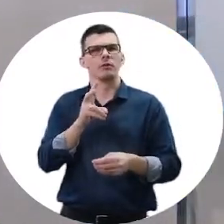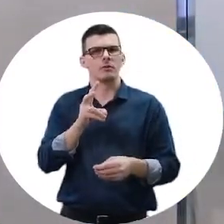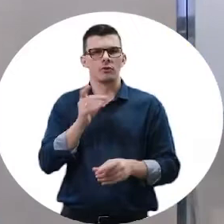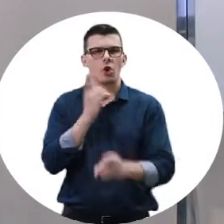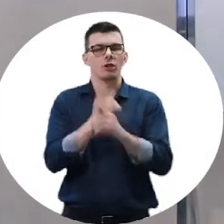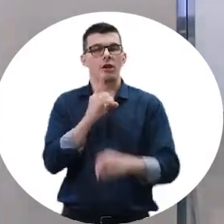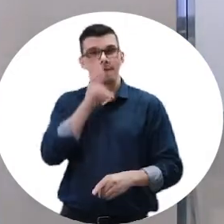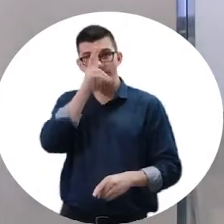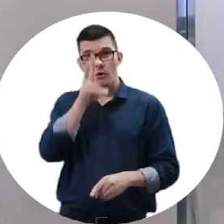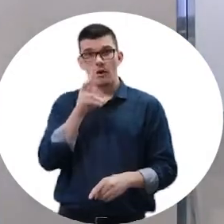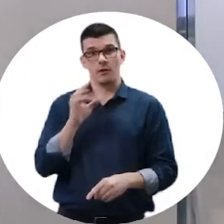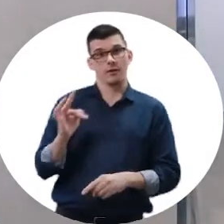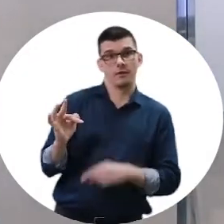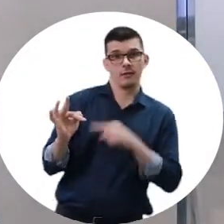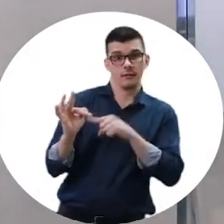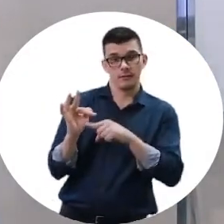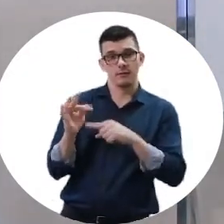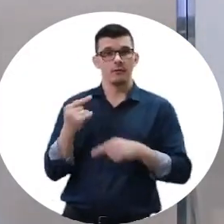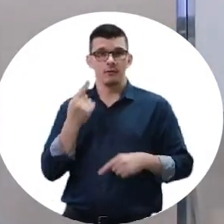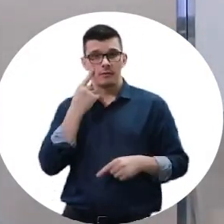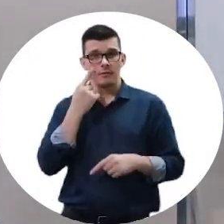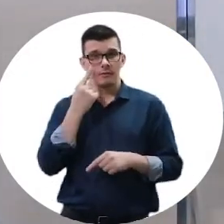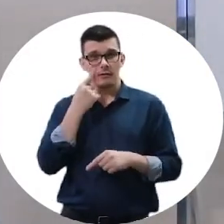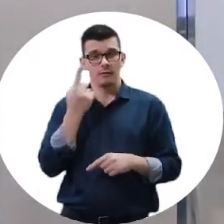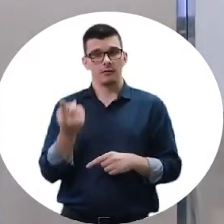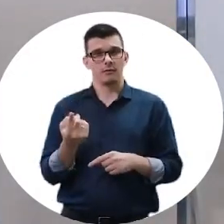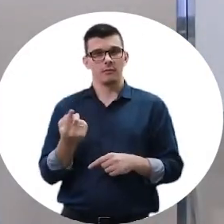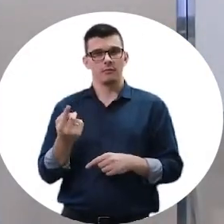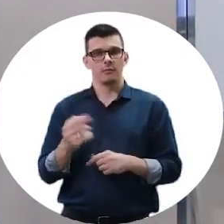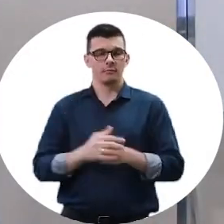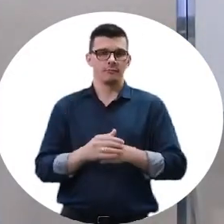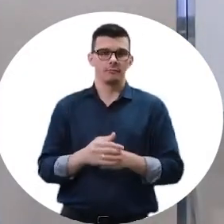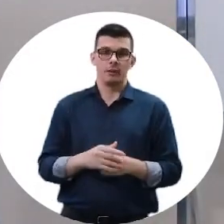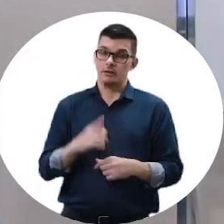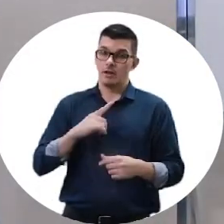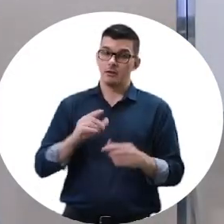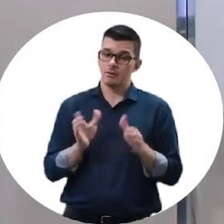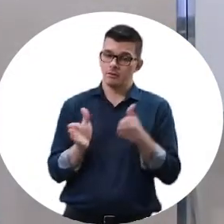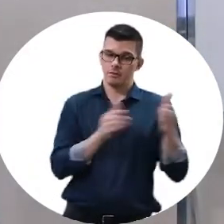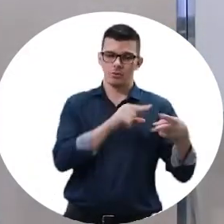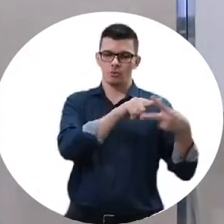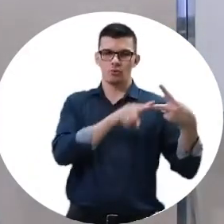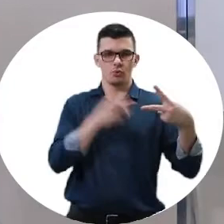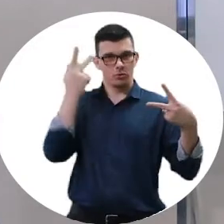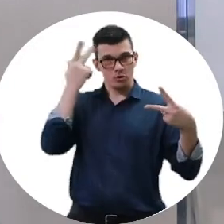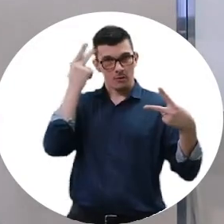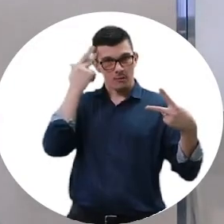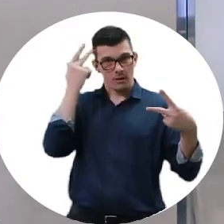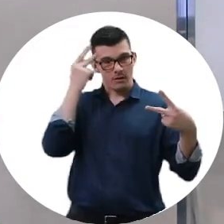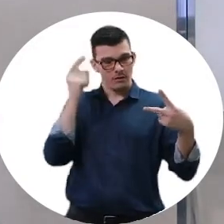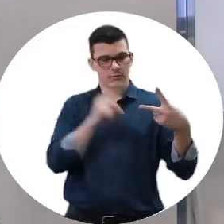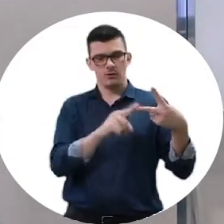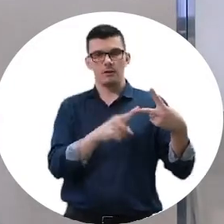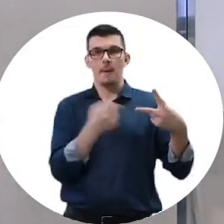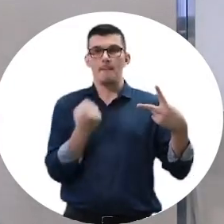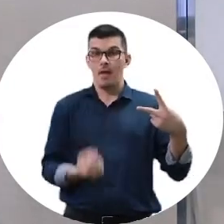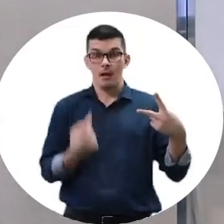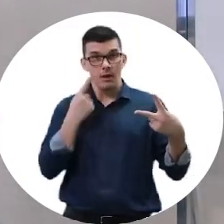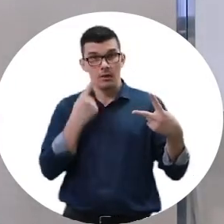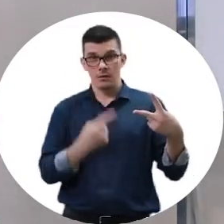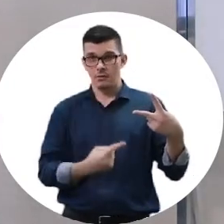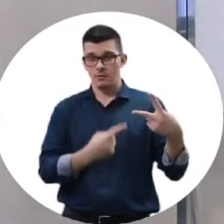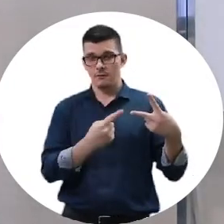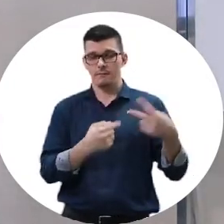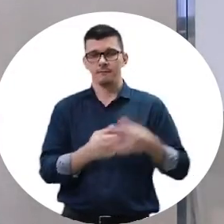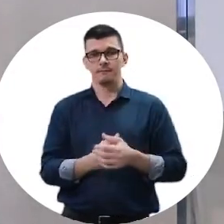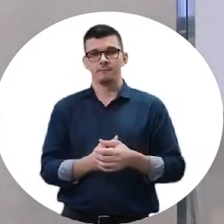aquela força F ali? Primeira coisa, meninos, essa força, olha para essas duas forças, normal e peso. Essas duas forças são forças